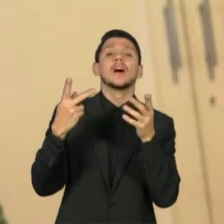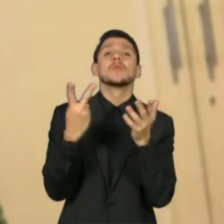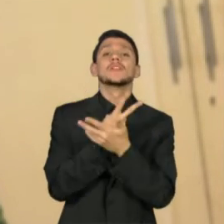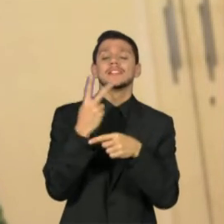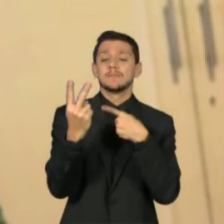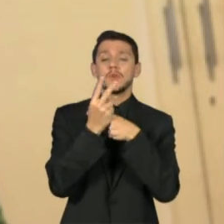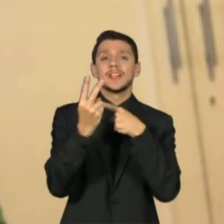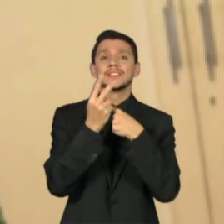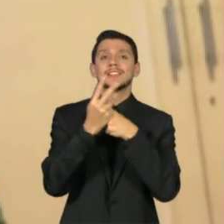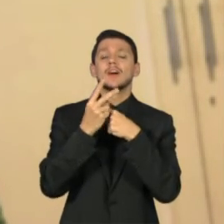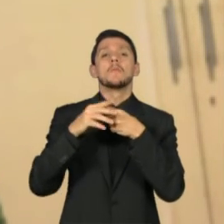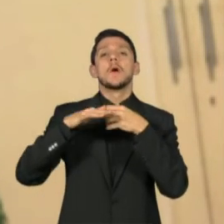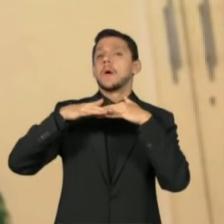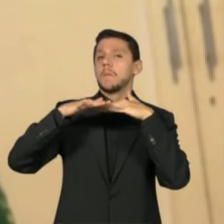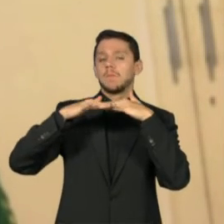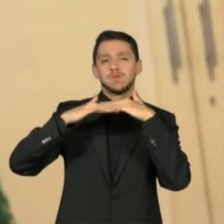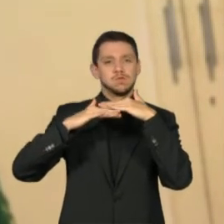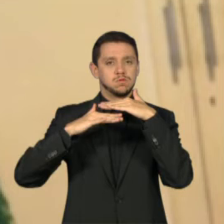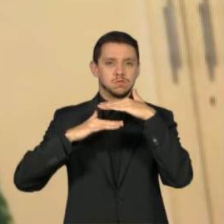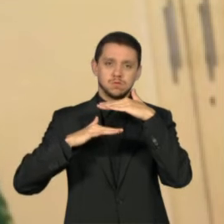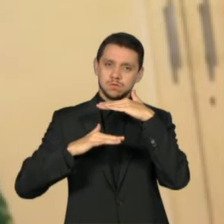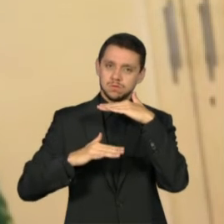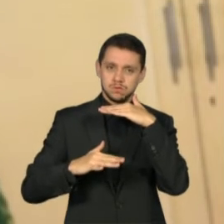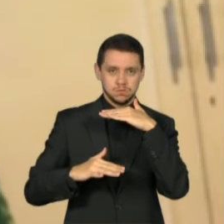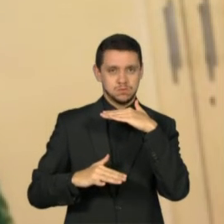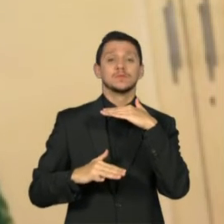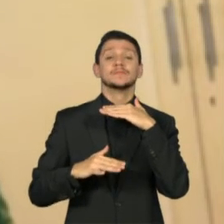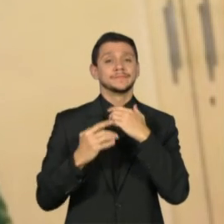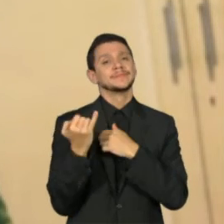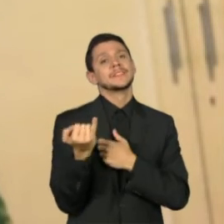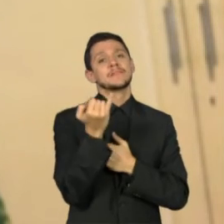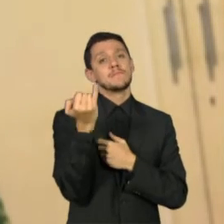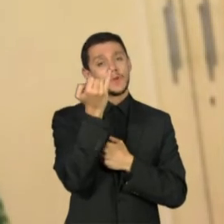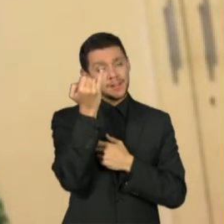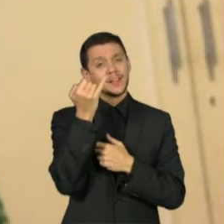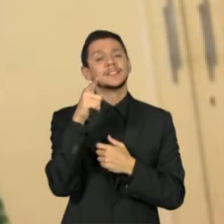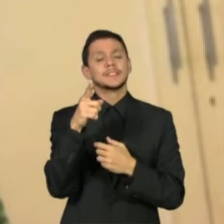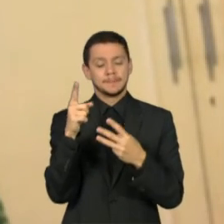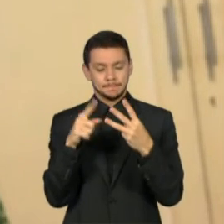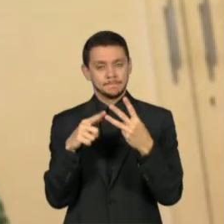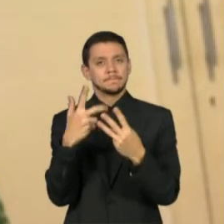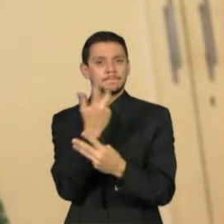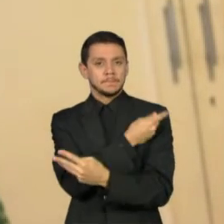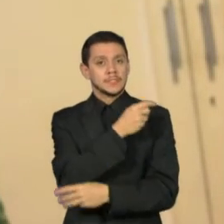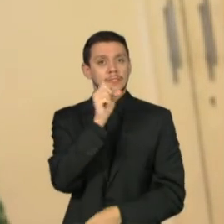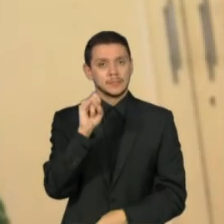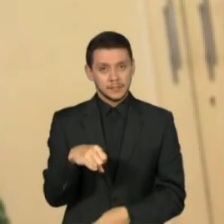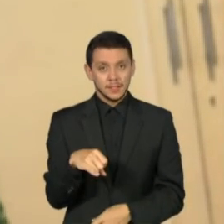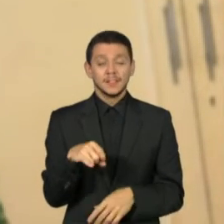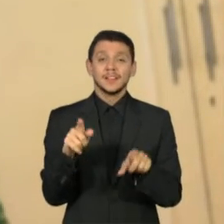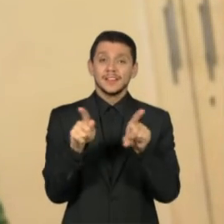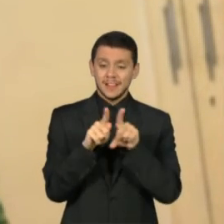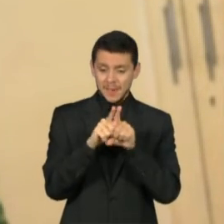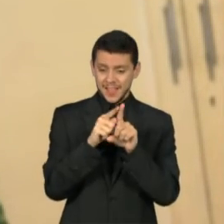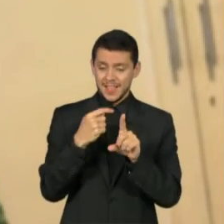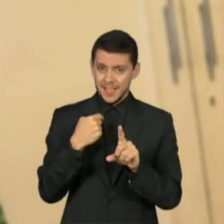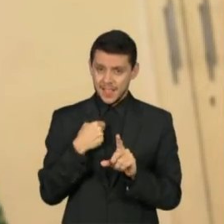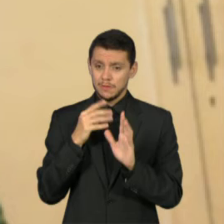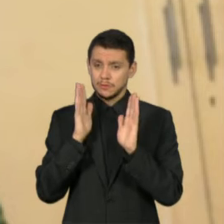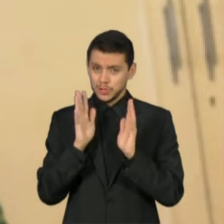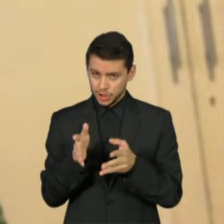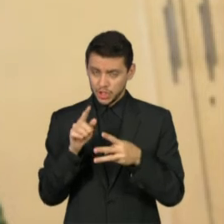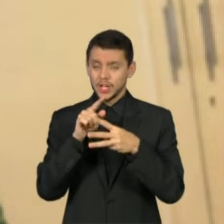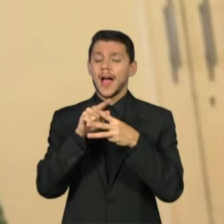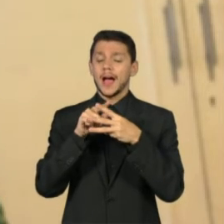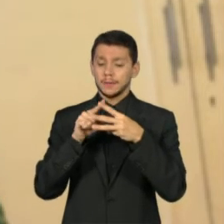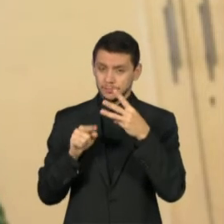tomar a 3ª dose e mesmo assim, além da pessoa vacinada poder transmitir a Covid-19